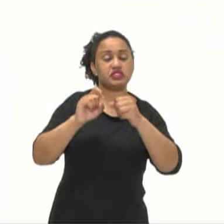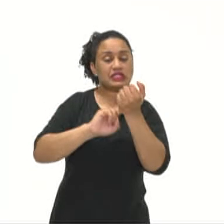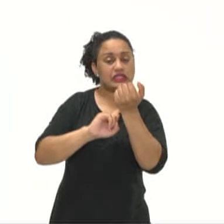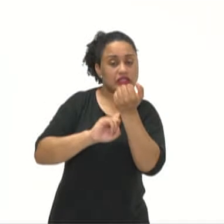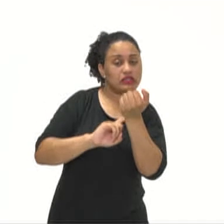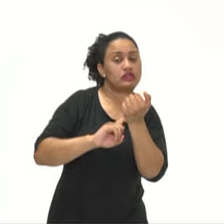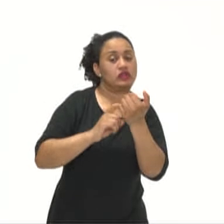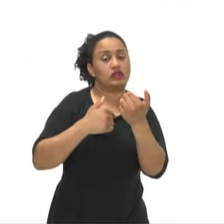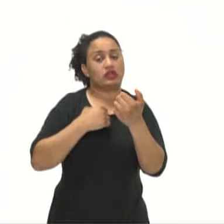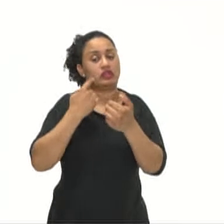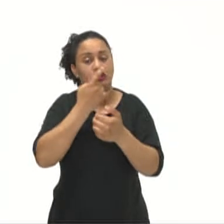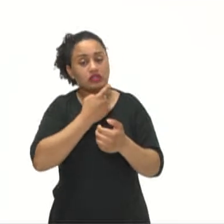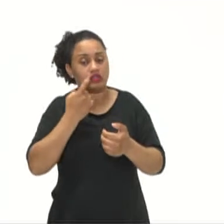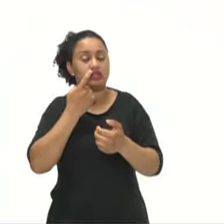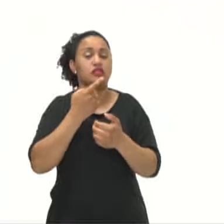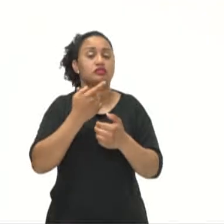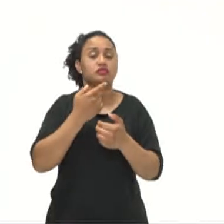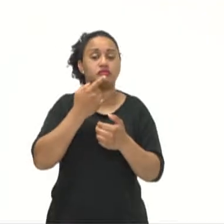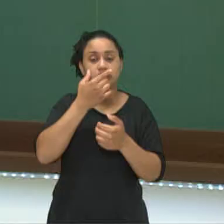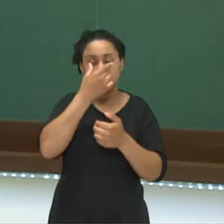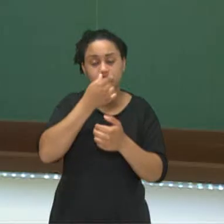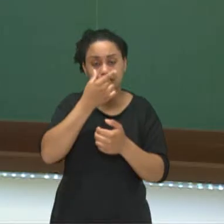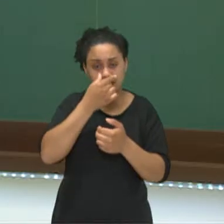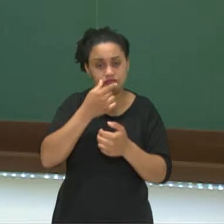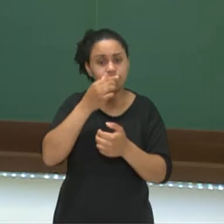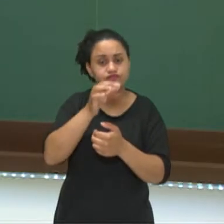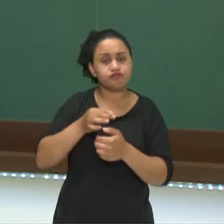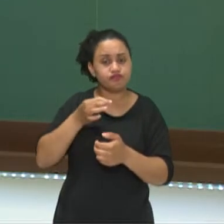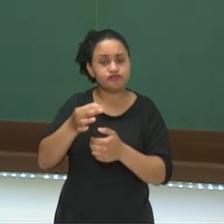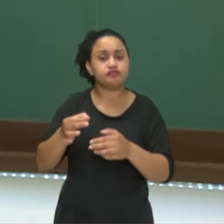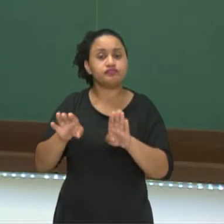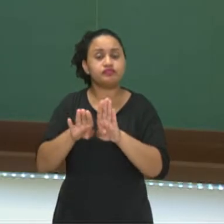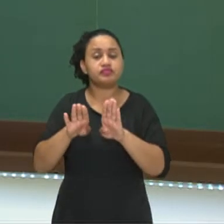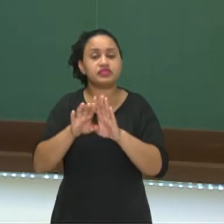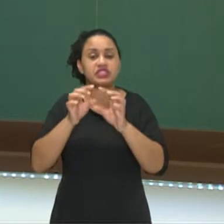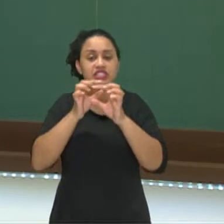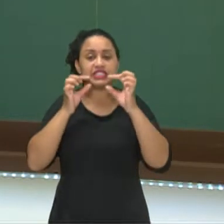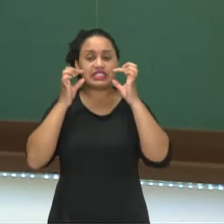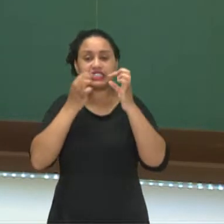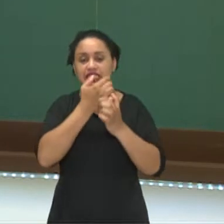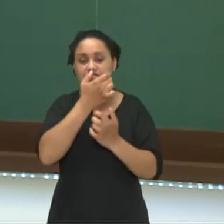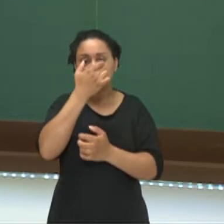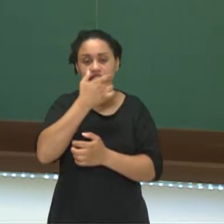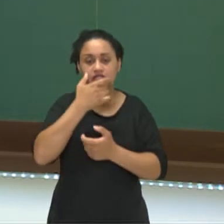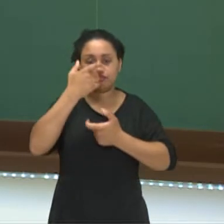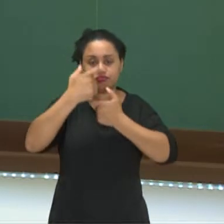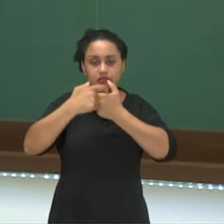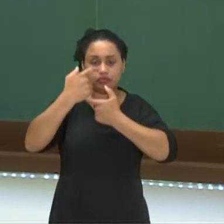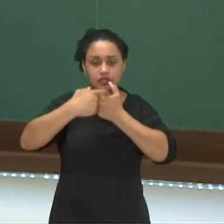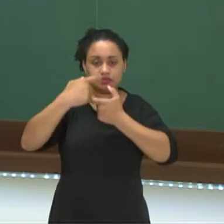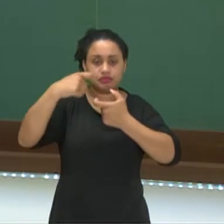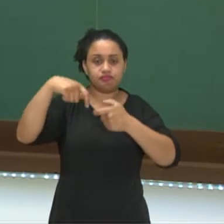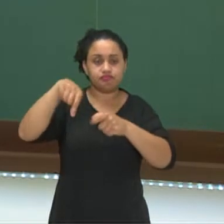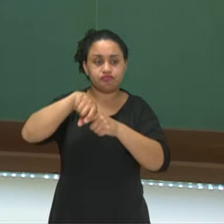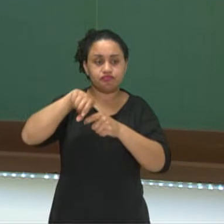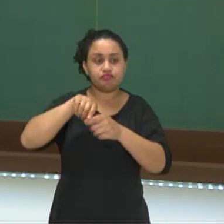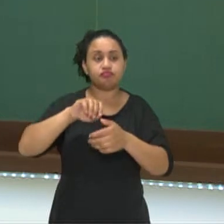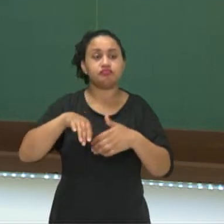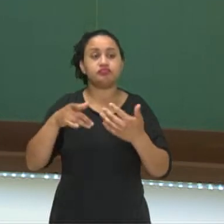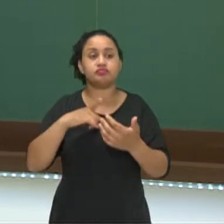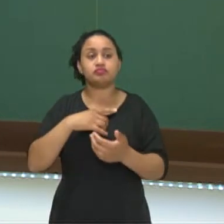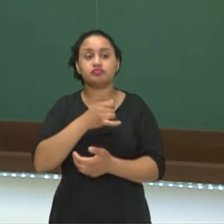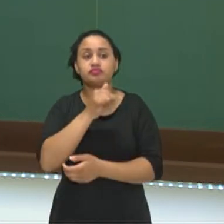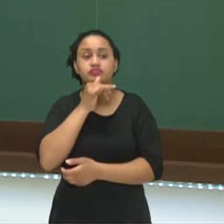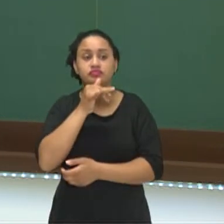cavidades, a boca, nariz, ânus, maxilas e os dentes. E aqui nós temos então um exemplo dessas células